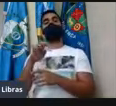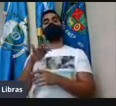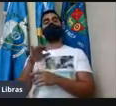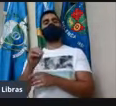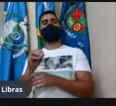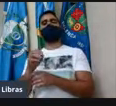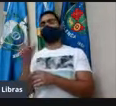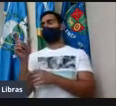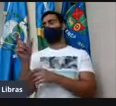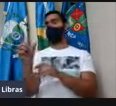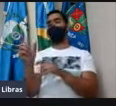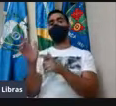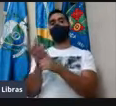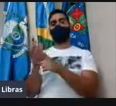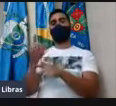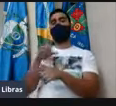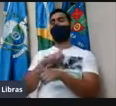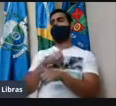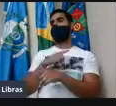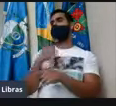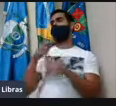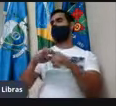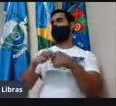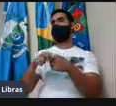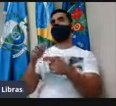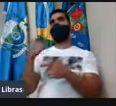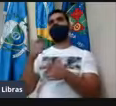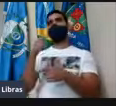Vossa Excelência diz ter e que não foram tragos.